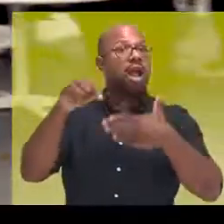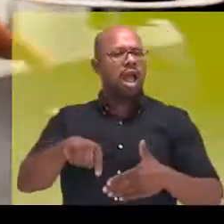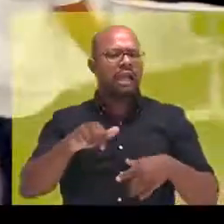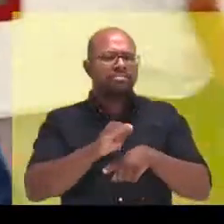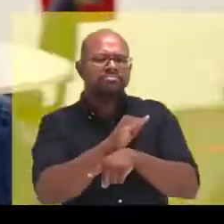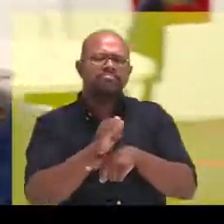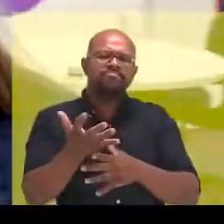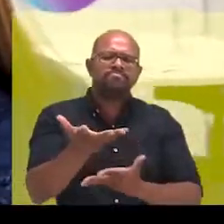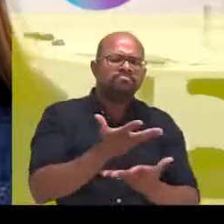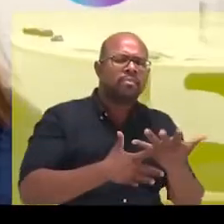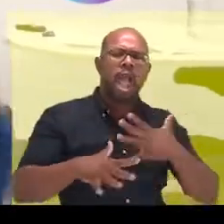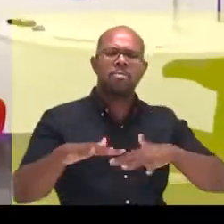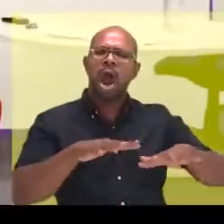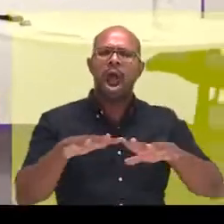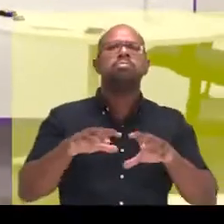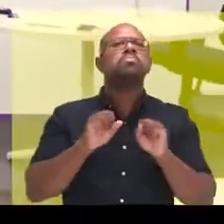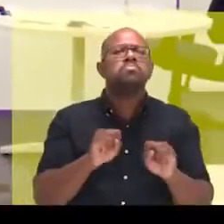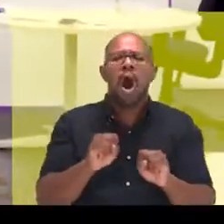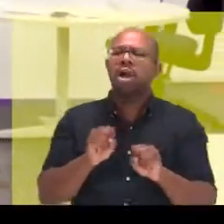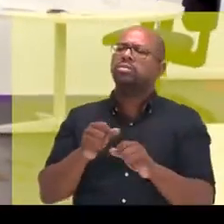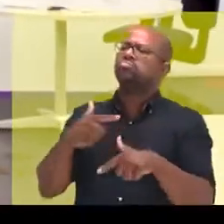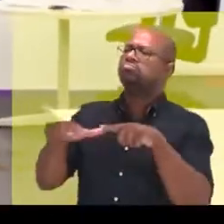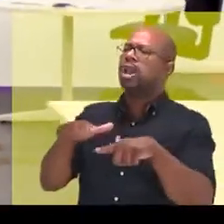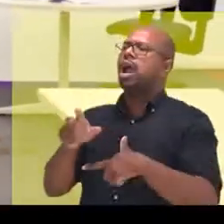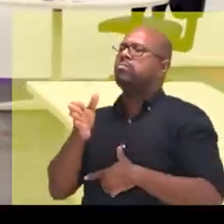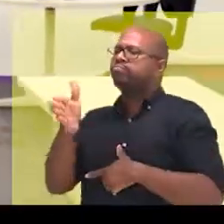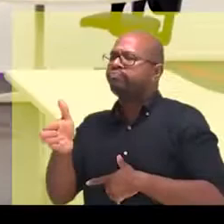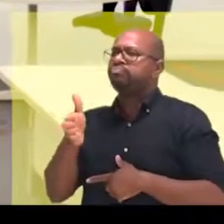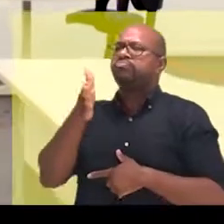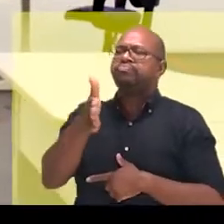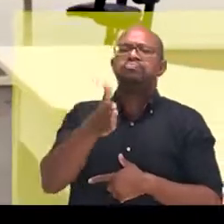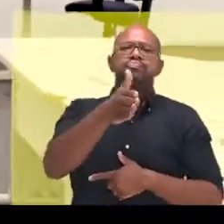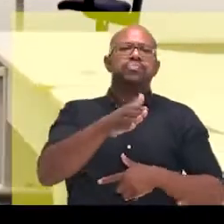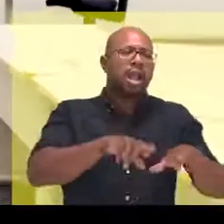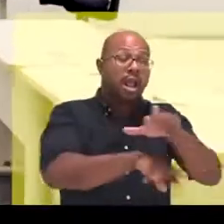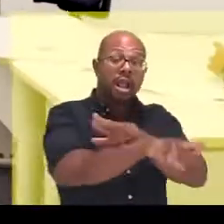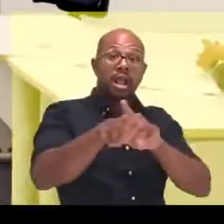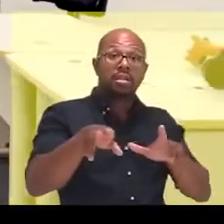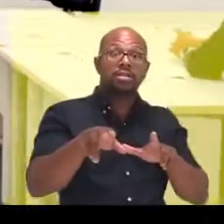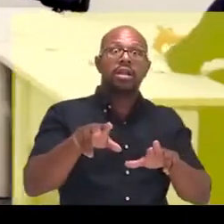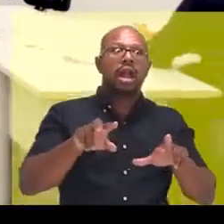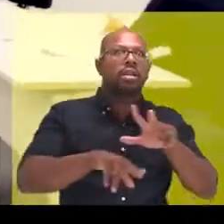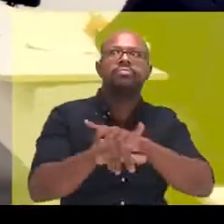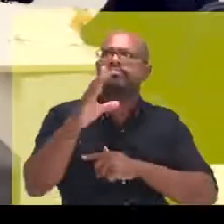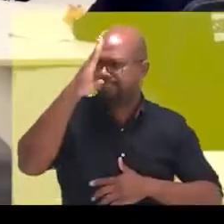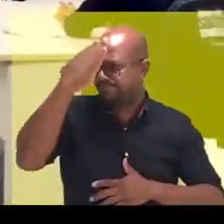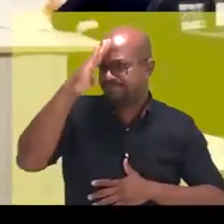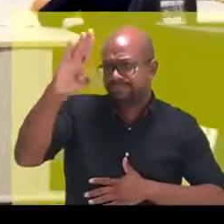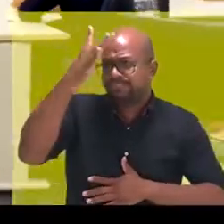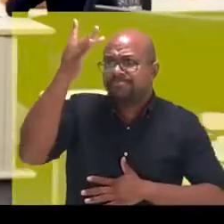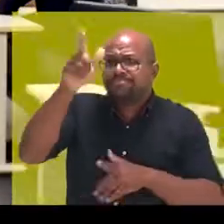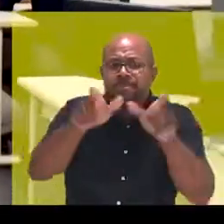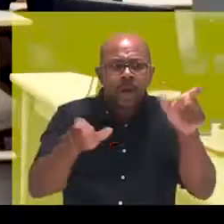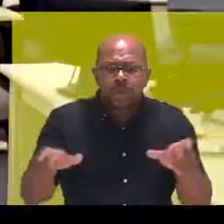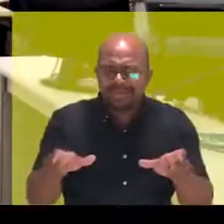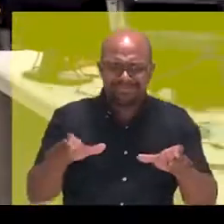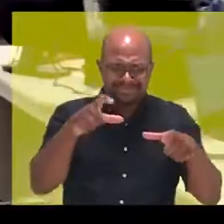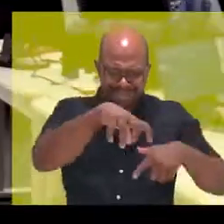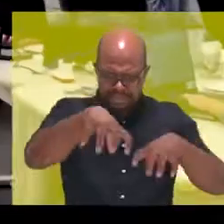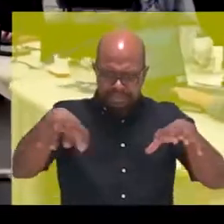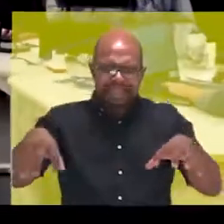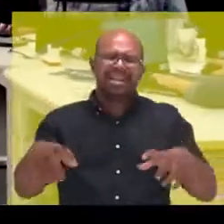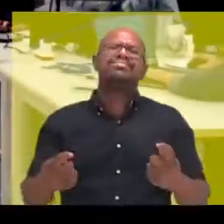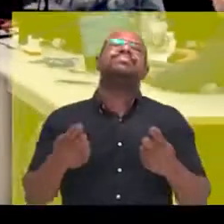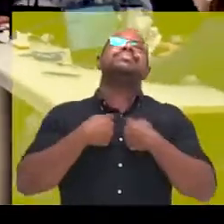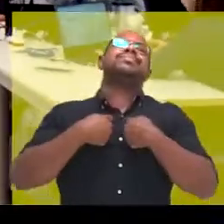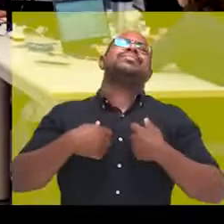A mobilidade aqui se destaca. Você pode transitar por diferentes funções. E a diversidade entre as pessoas com as áreas, com